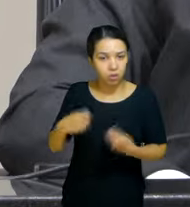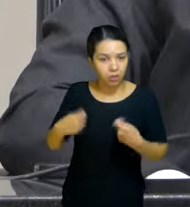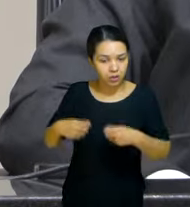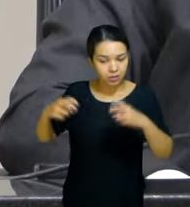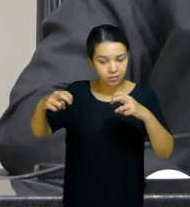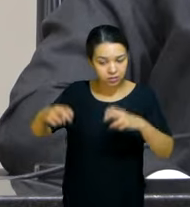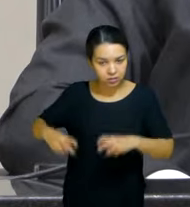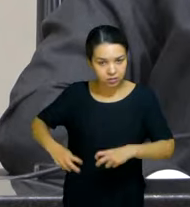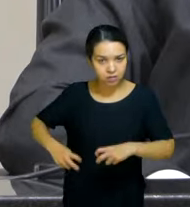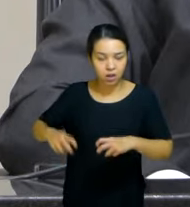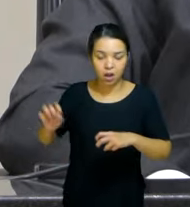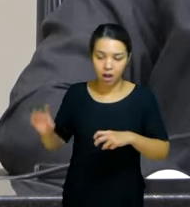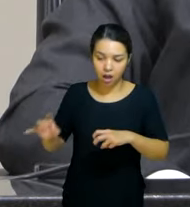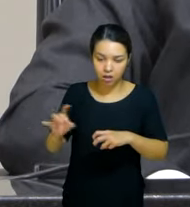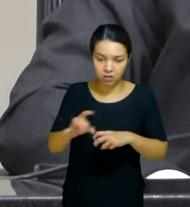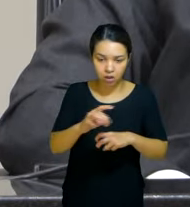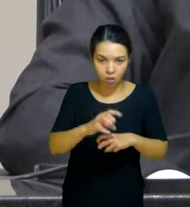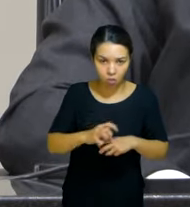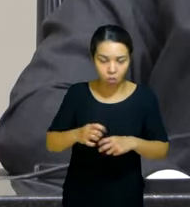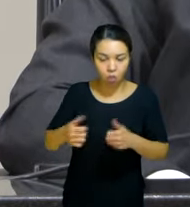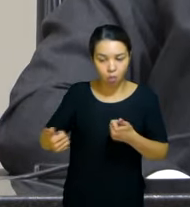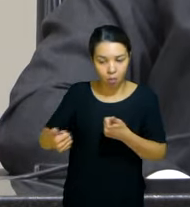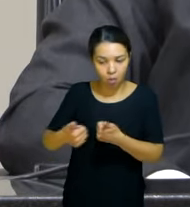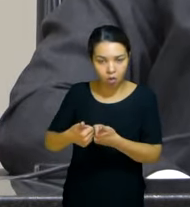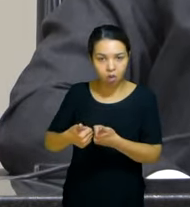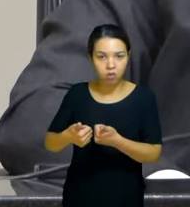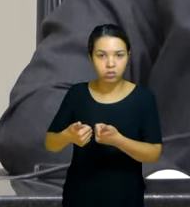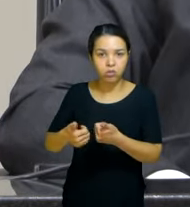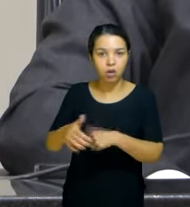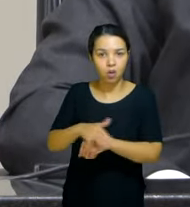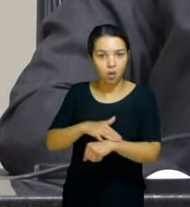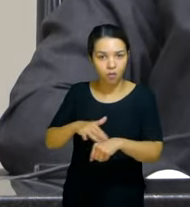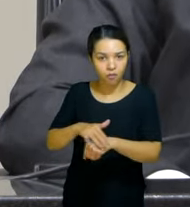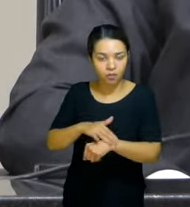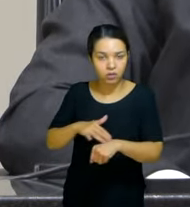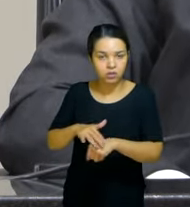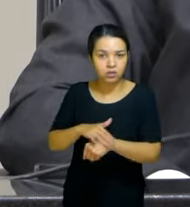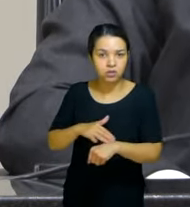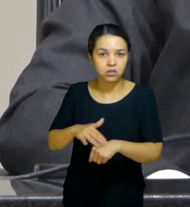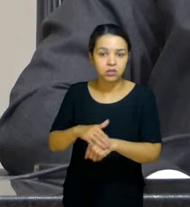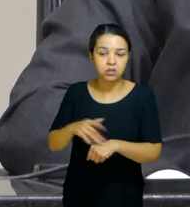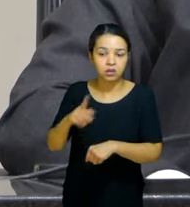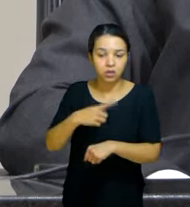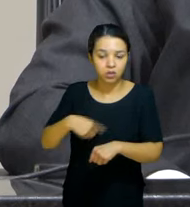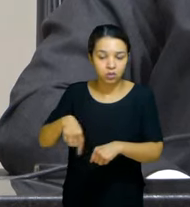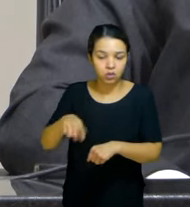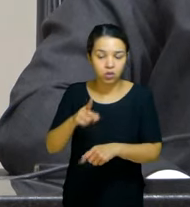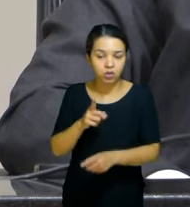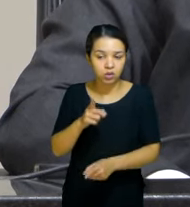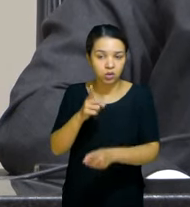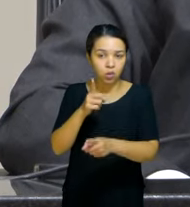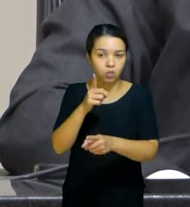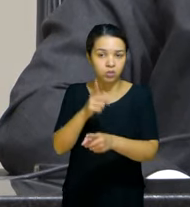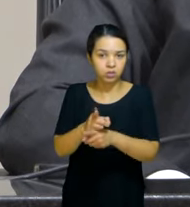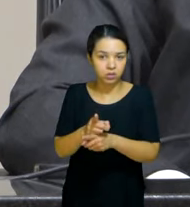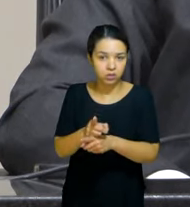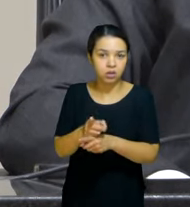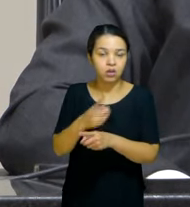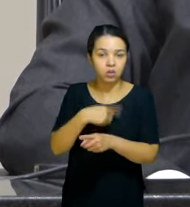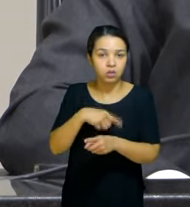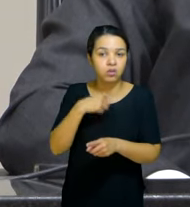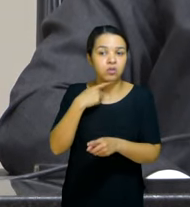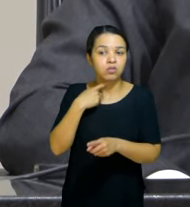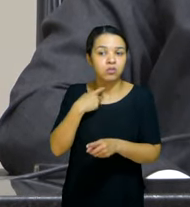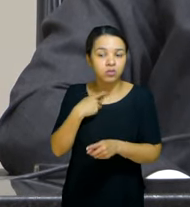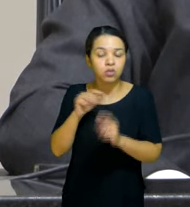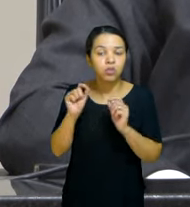as partes e aproximá-las, encontrar o denominador comum que nos une, que é a prática do esporte, que é a